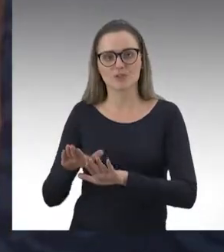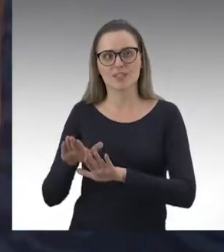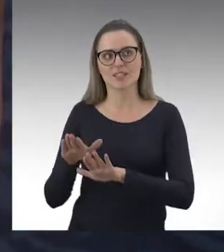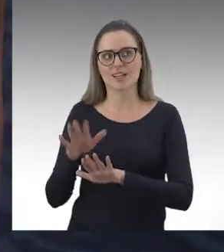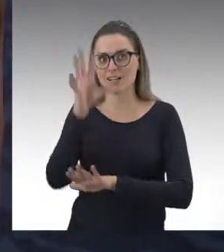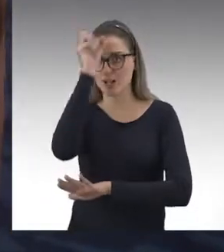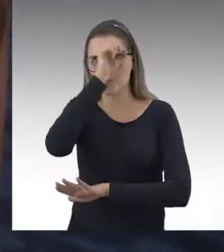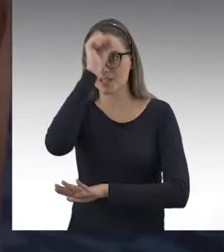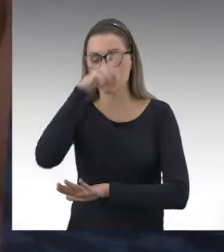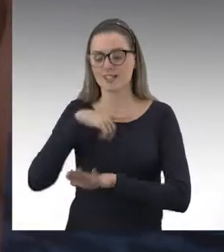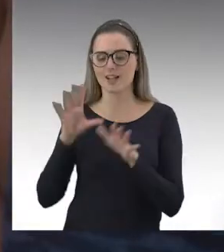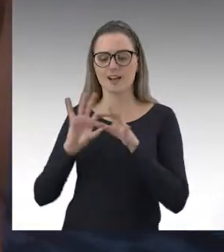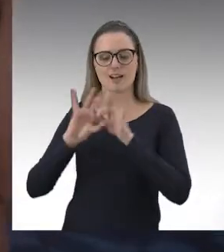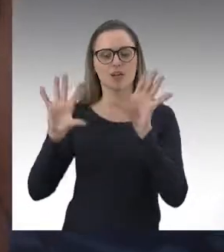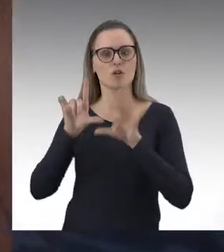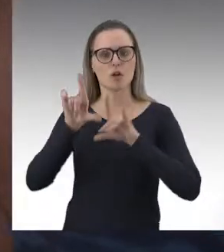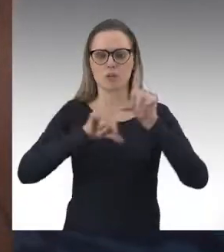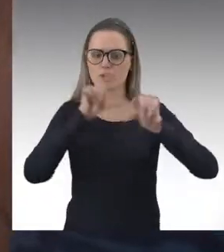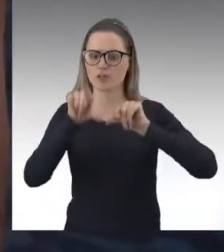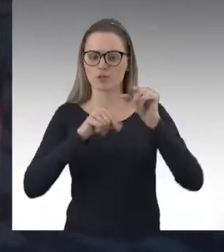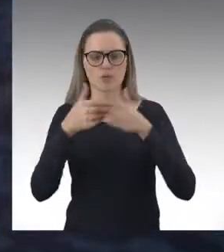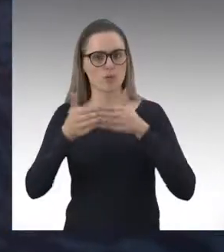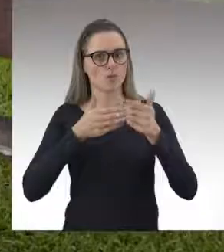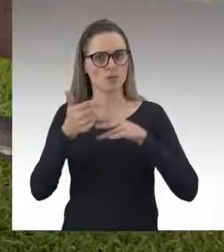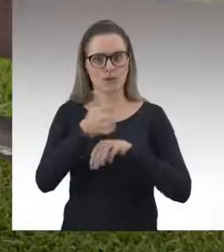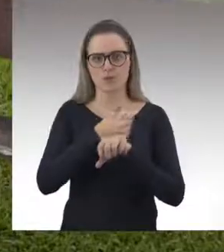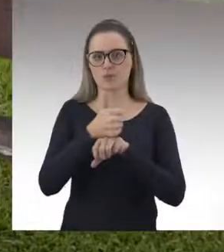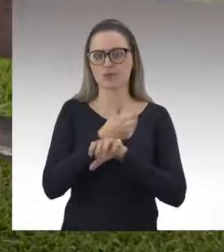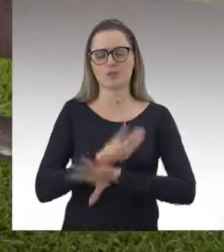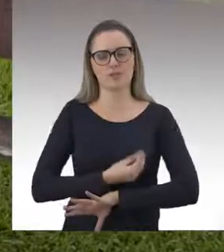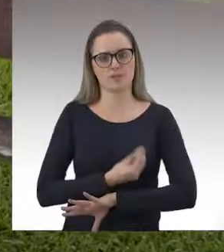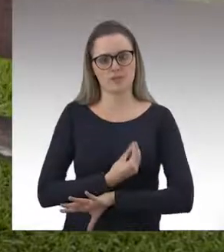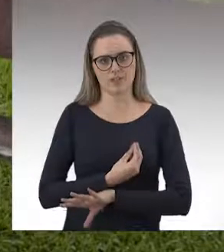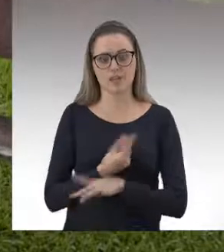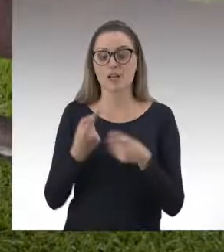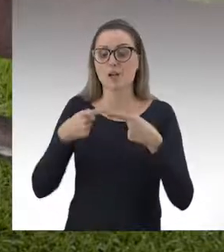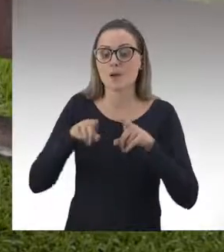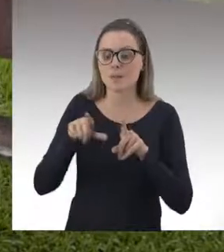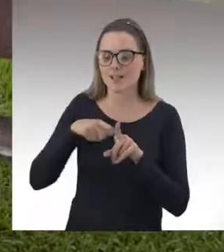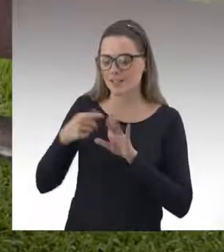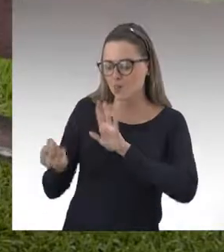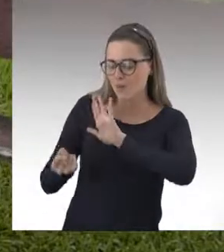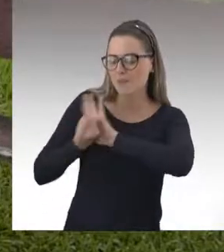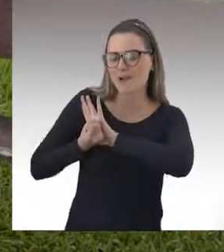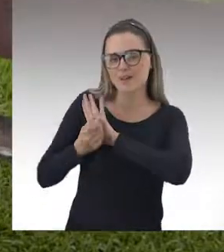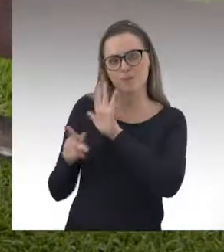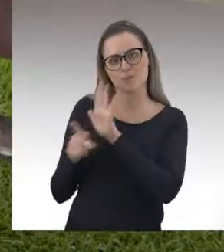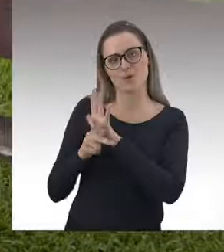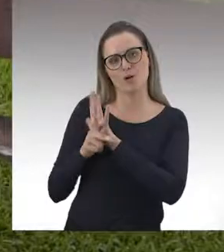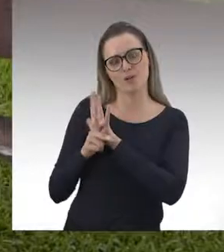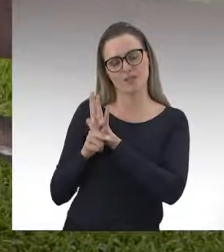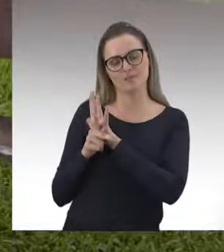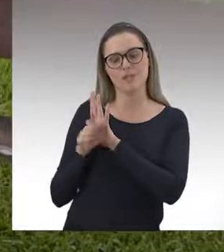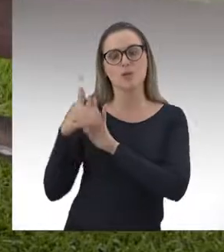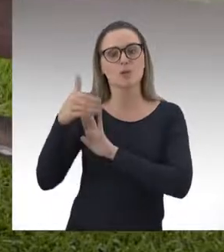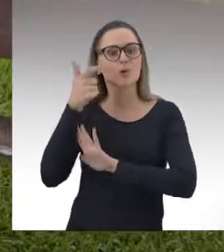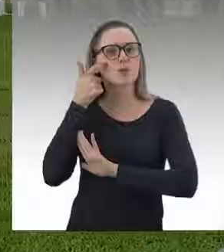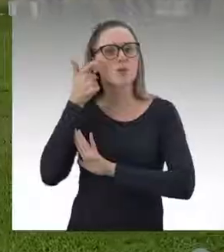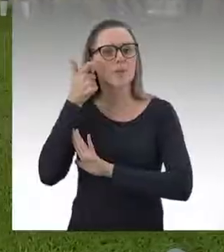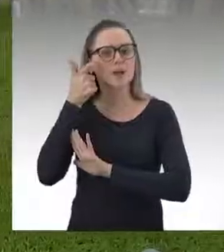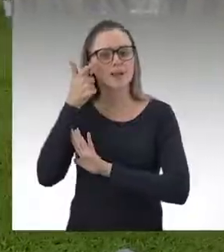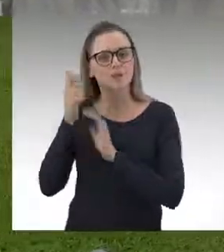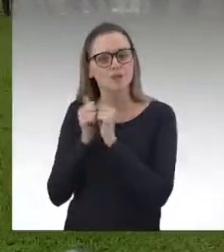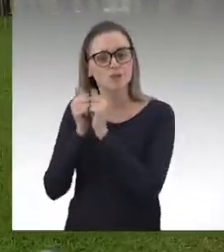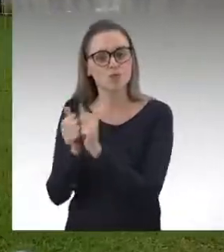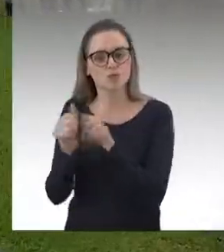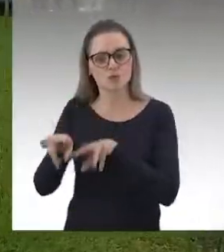sentido de ter liberdade para escolher a profissão que ele quiser na vida. Mas ele sempre vai ter uma raiz muito bem articulada e pensada junto